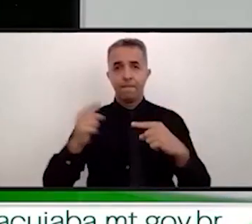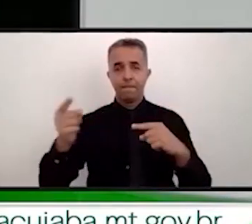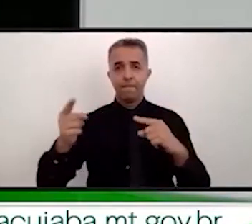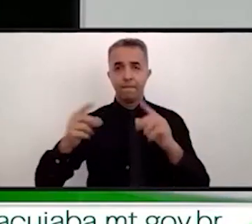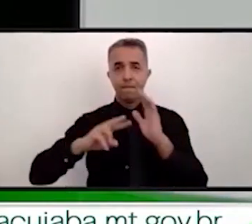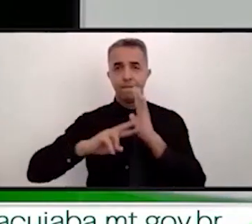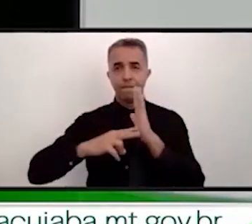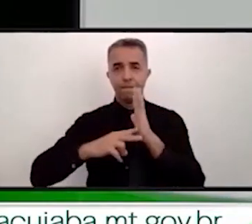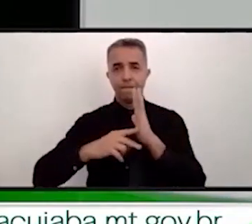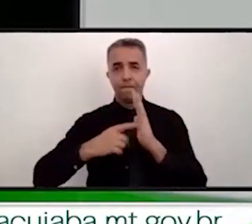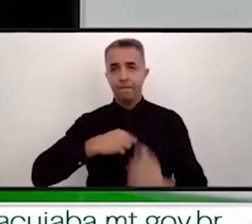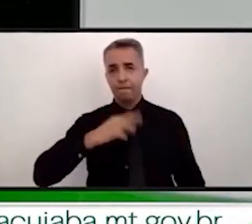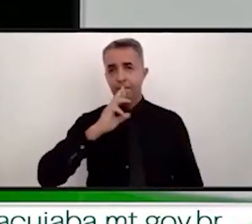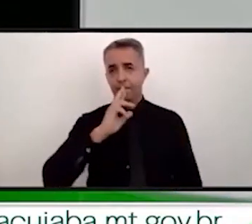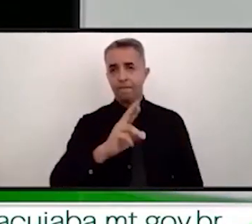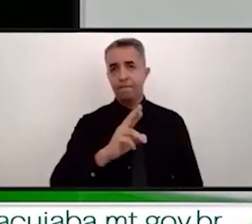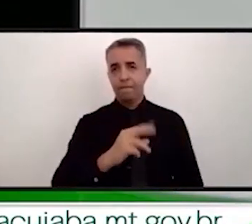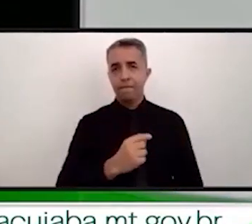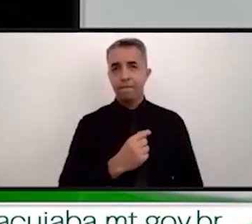um. Um por um.